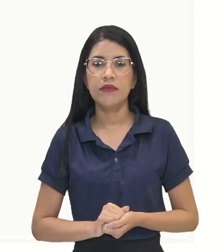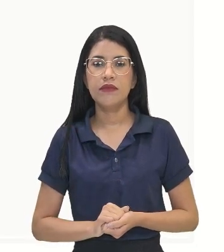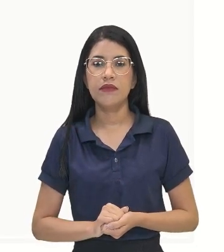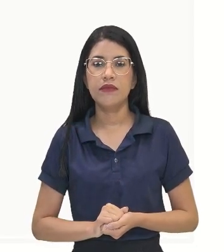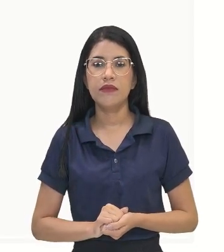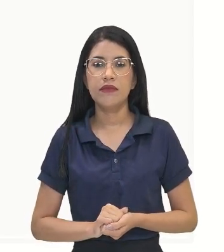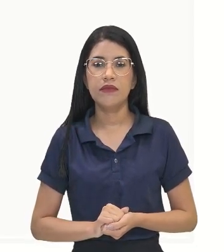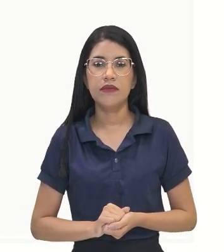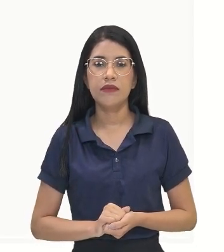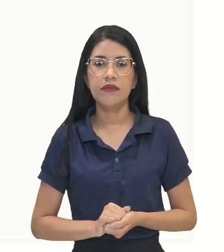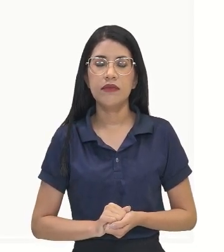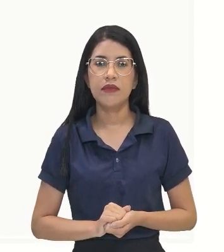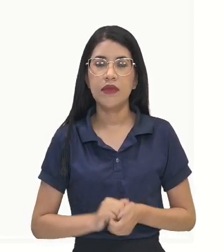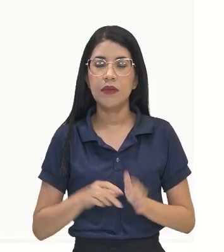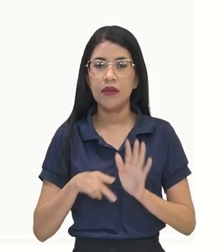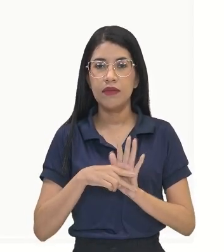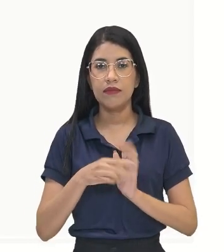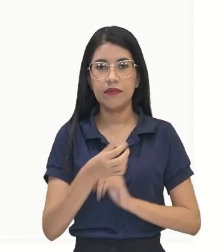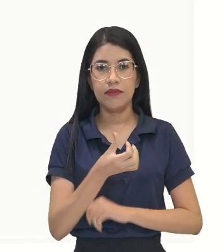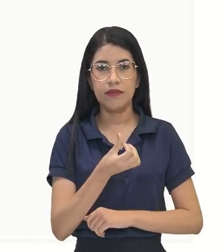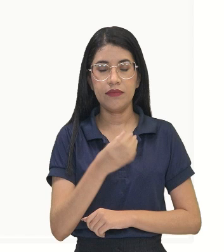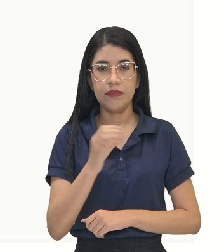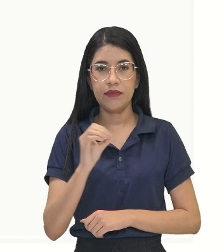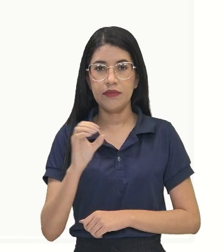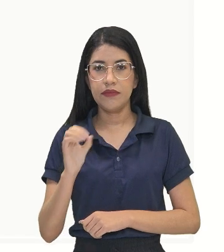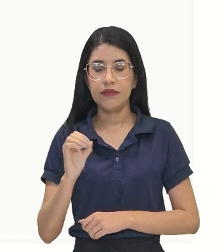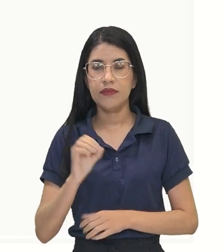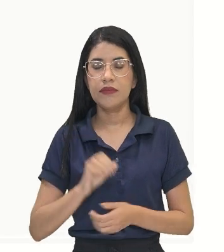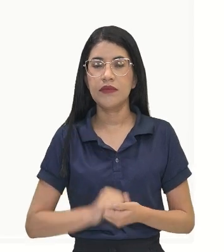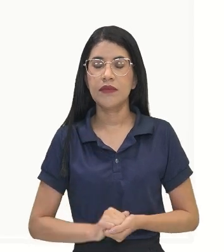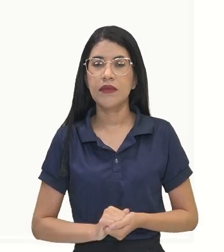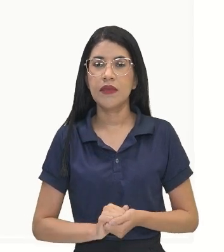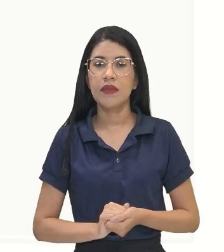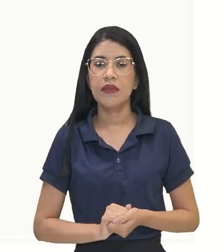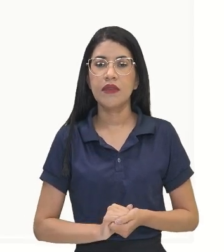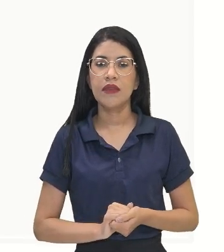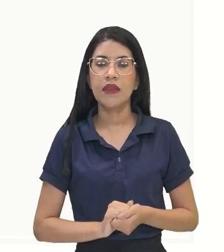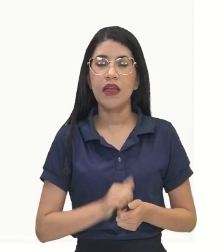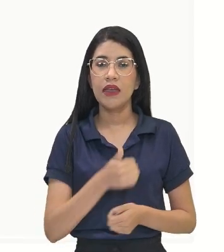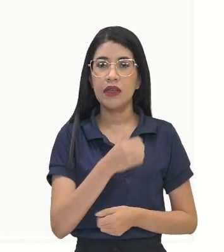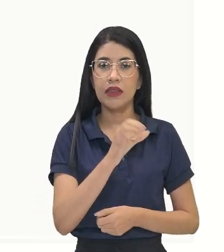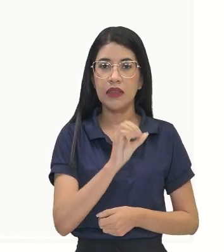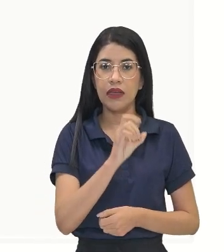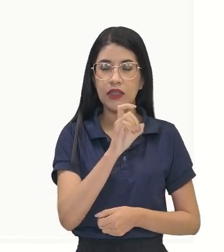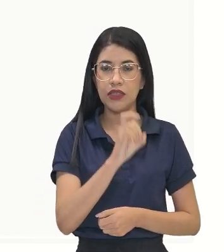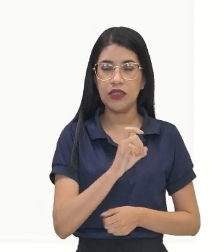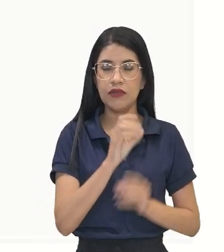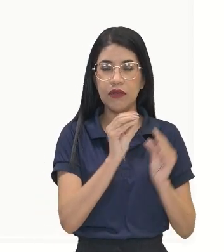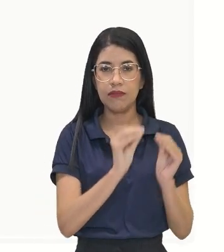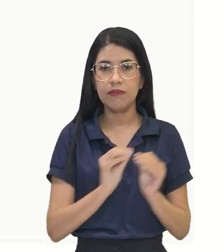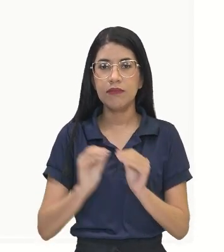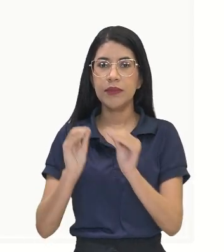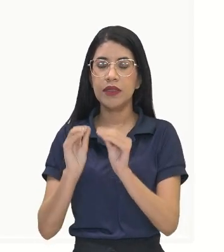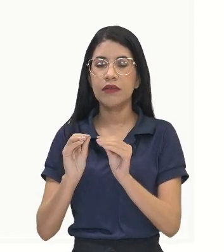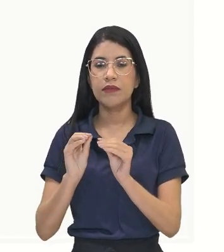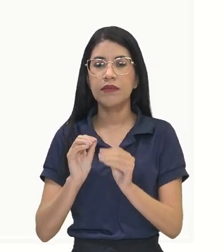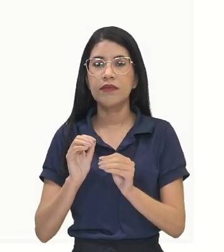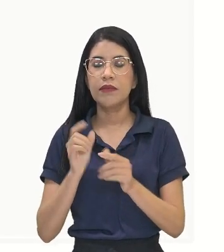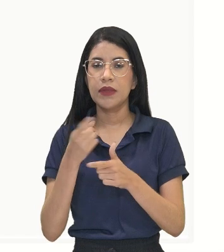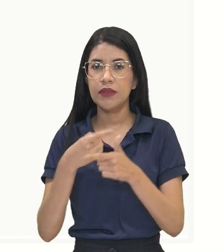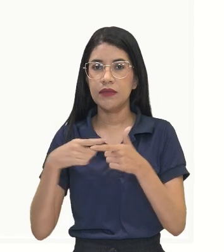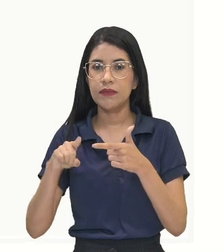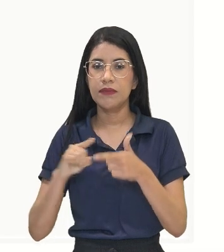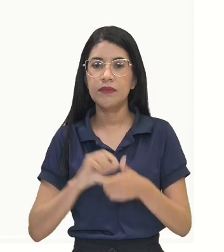100, 600. E aí, o que está multiplicando a incógnita passa dividindo.